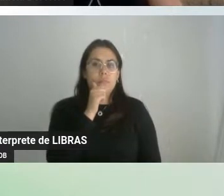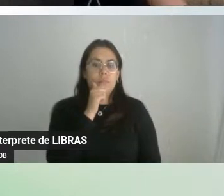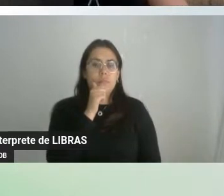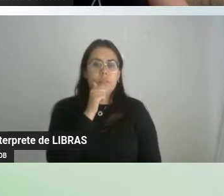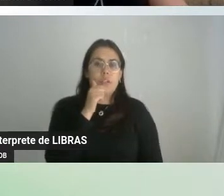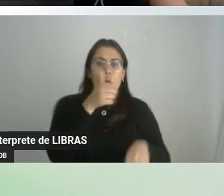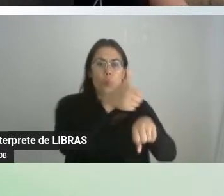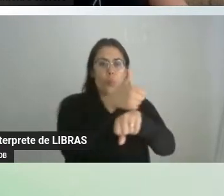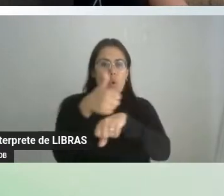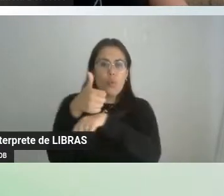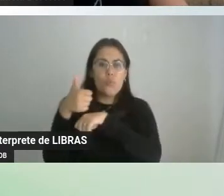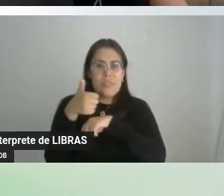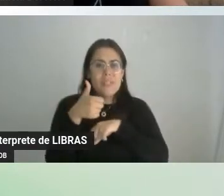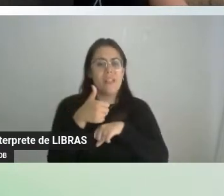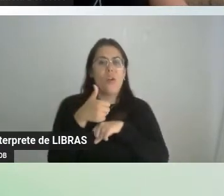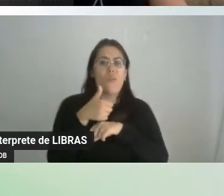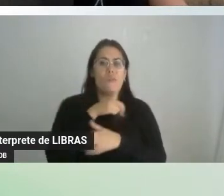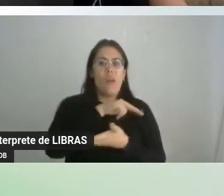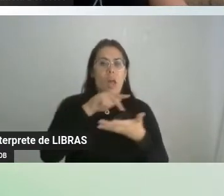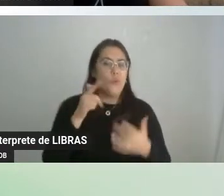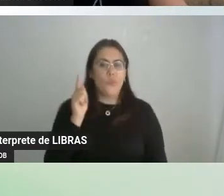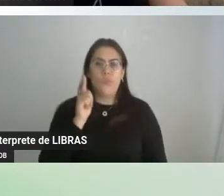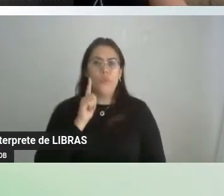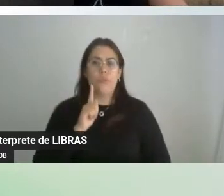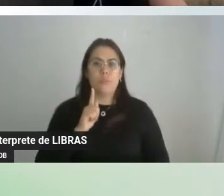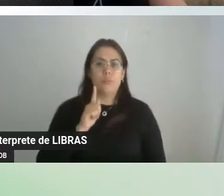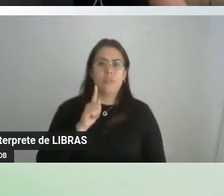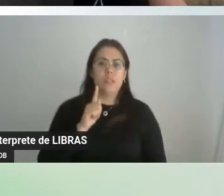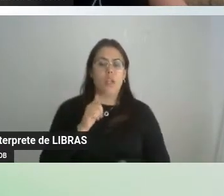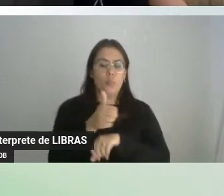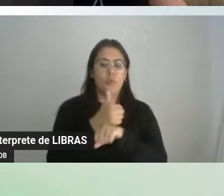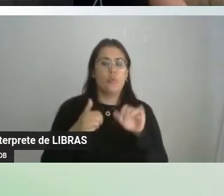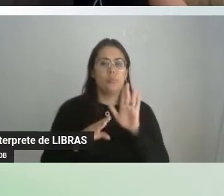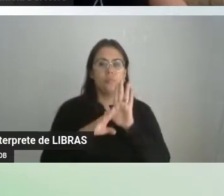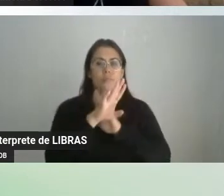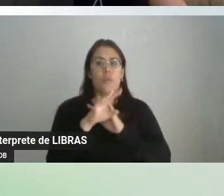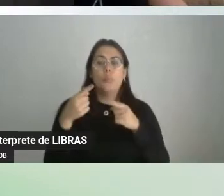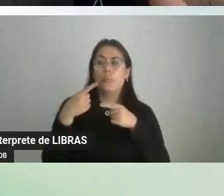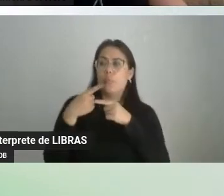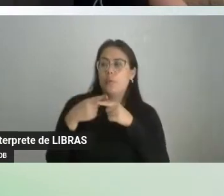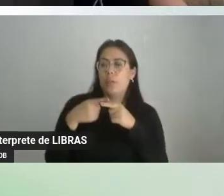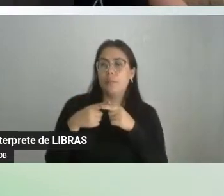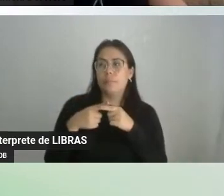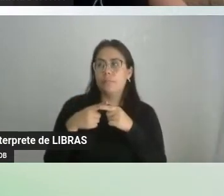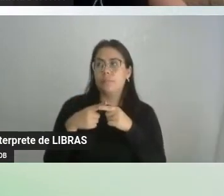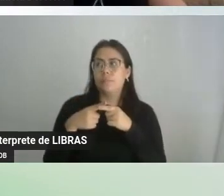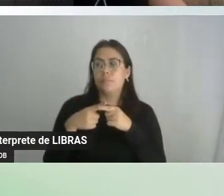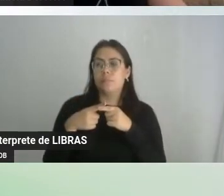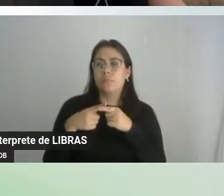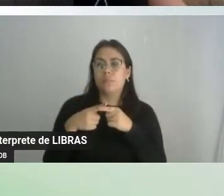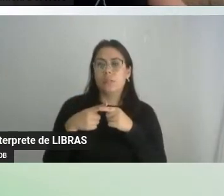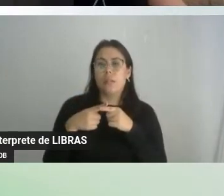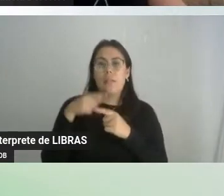profissões e não querer seguir carreiras que são tradicionalmente ocupadas pelos homens, muitas vezes por causa do aspecto da maternidade,